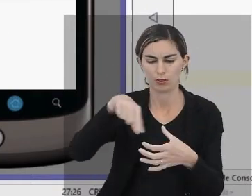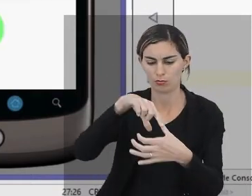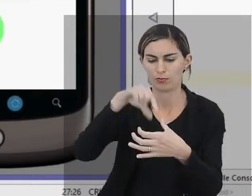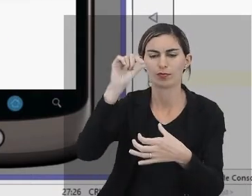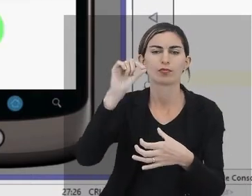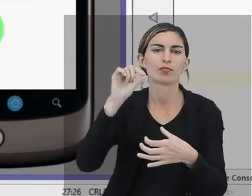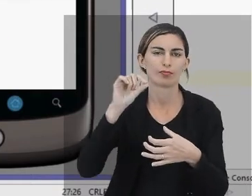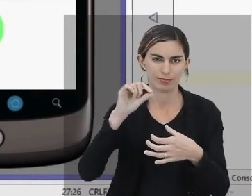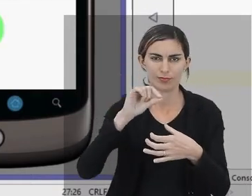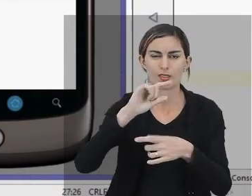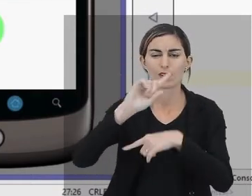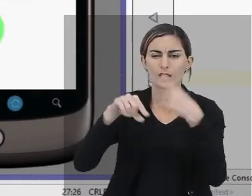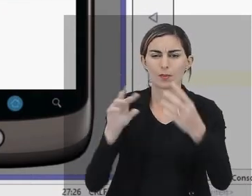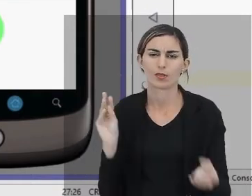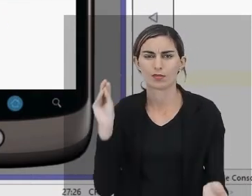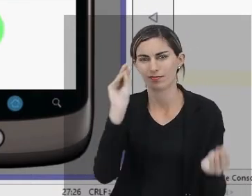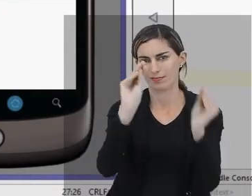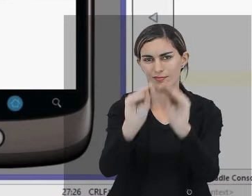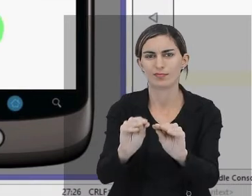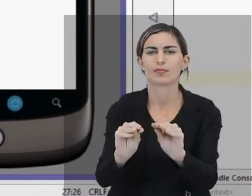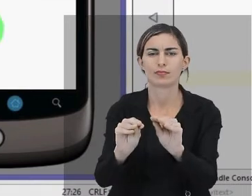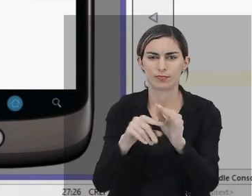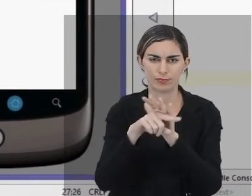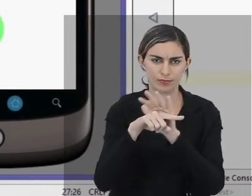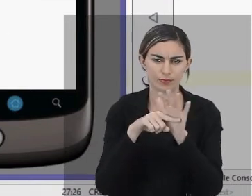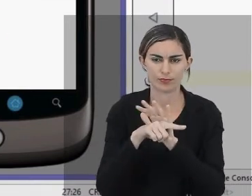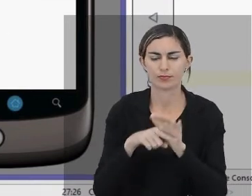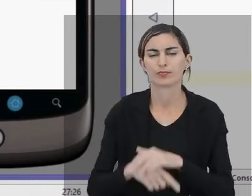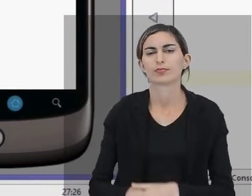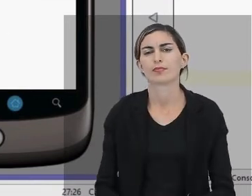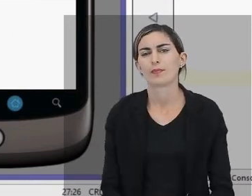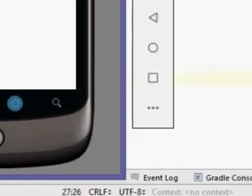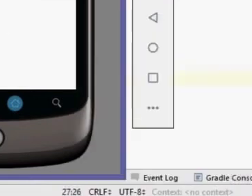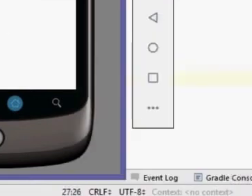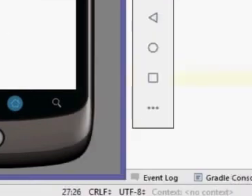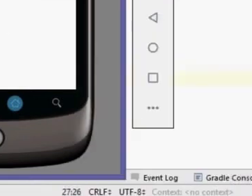ser sorteado. Então ele sorteia e depois verifica.